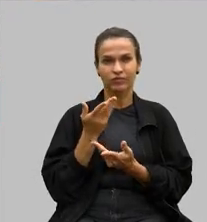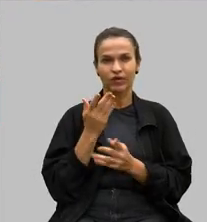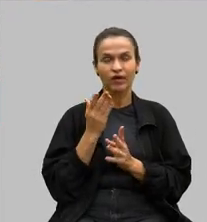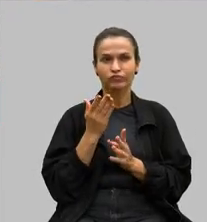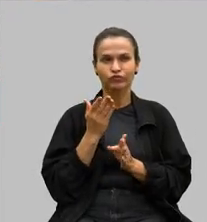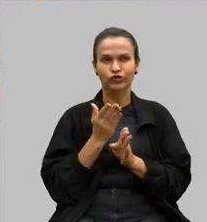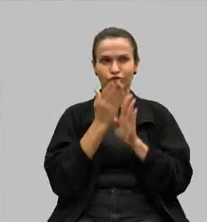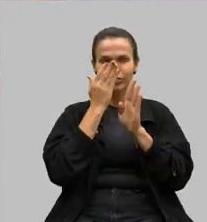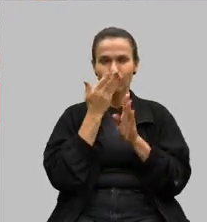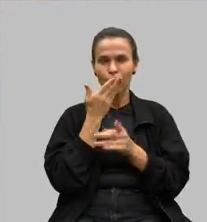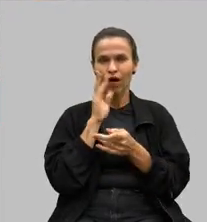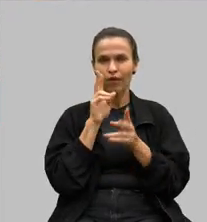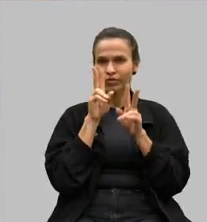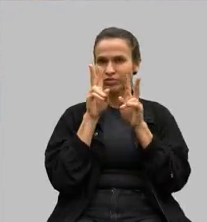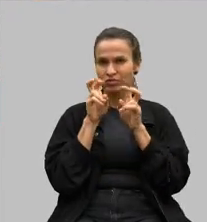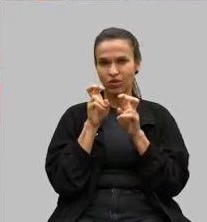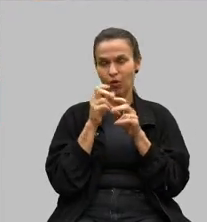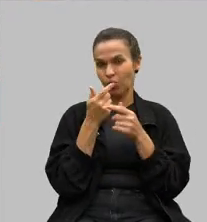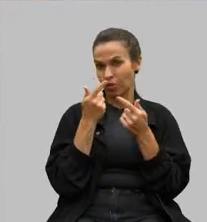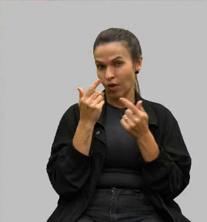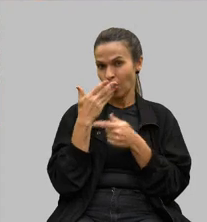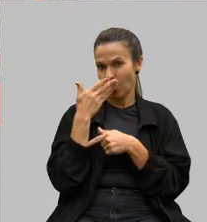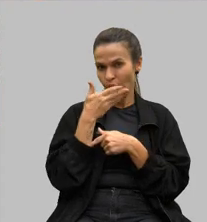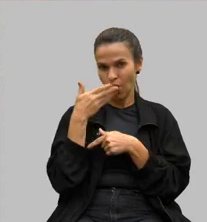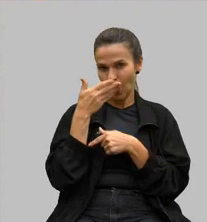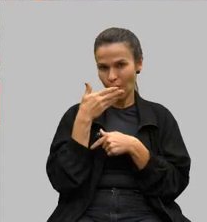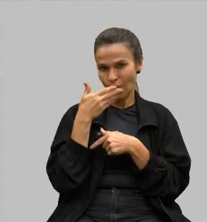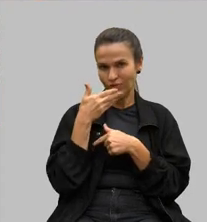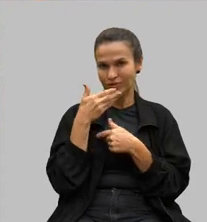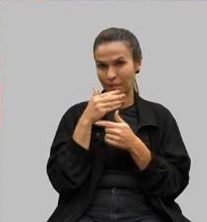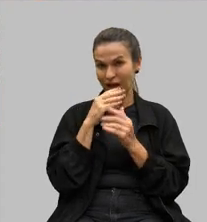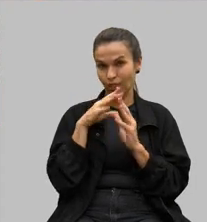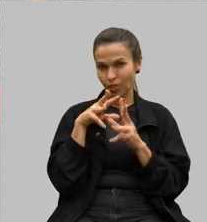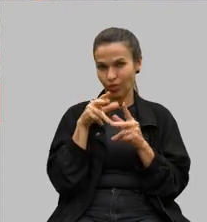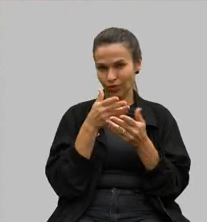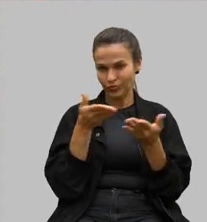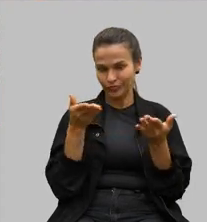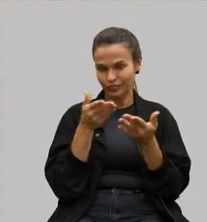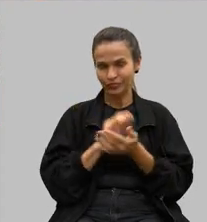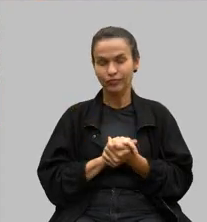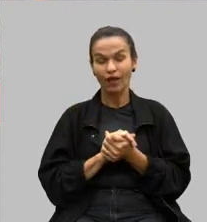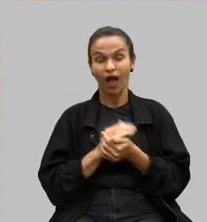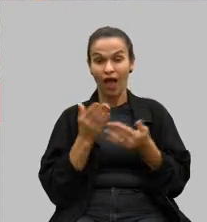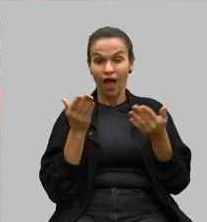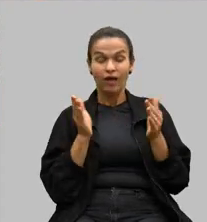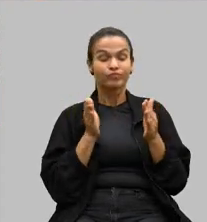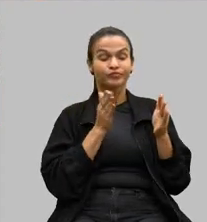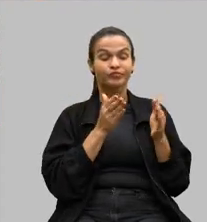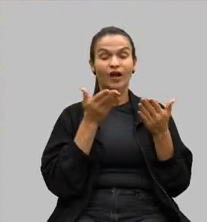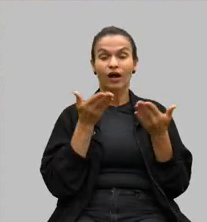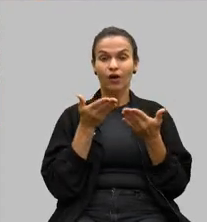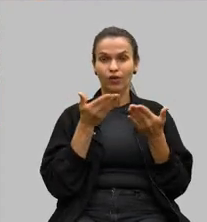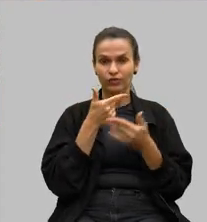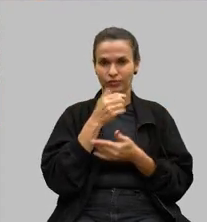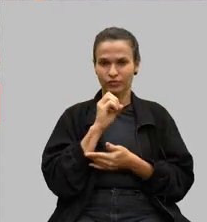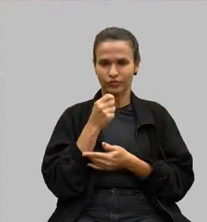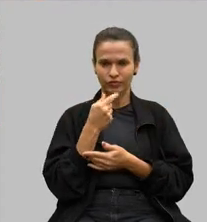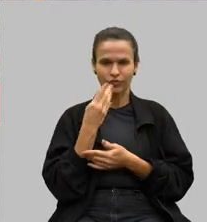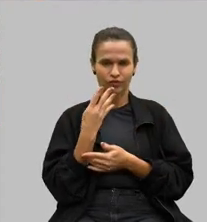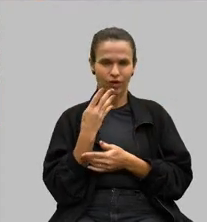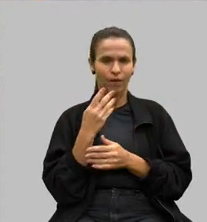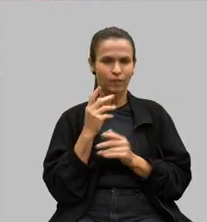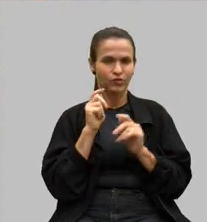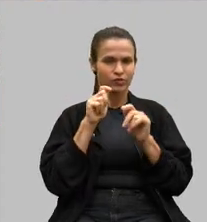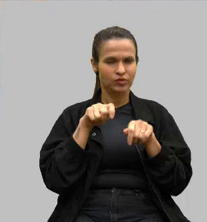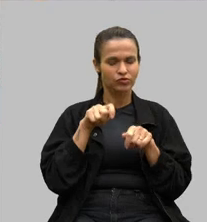assunto porque eu não tenho doce suficiente mas eh agora em 20 24 é possível que a gente consiga fazer